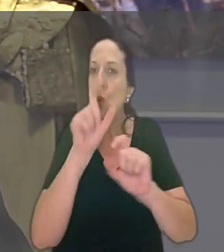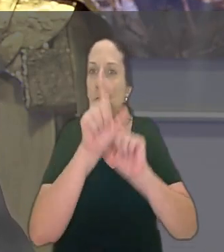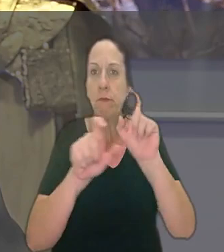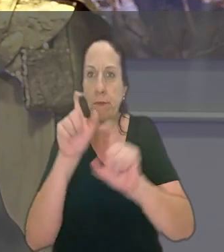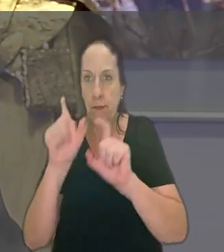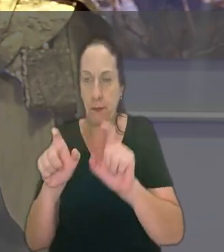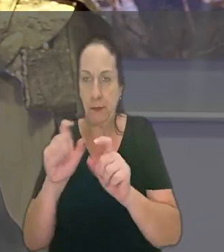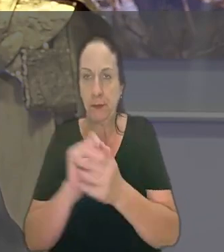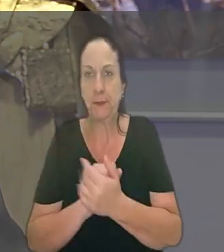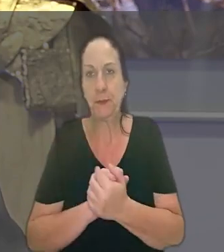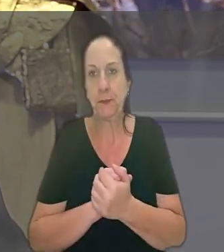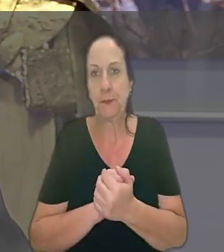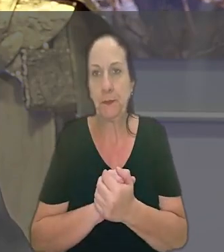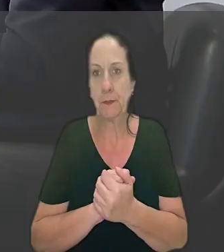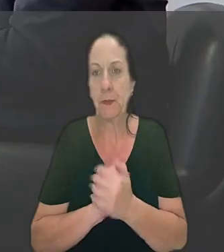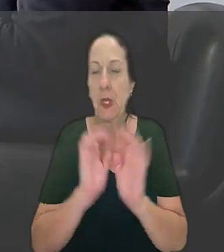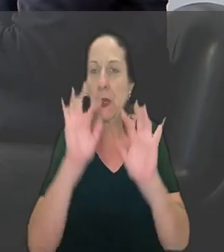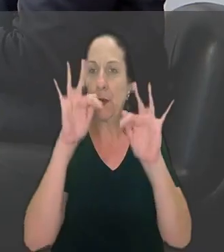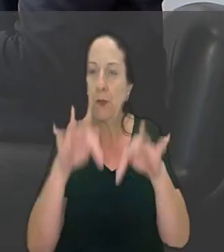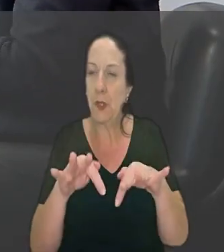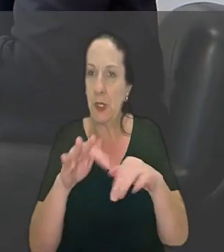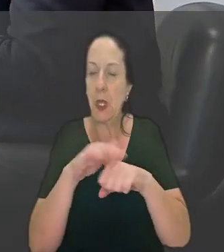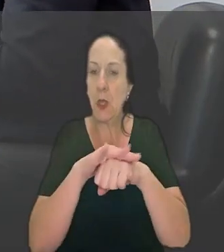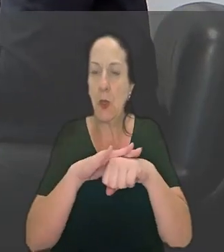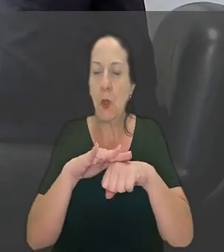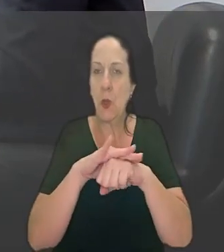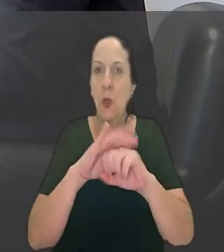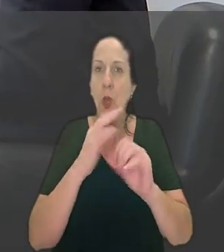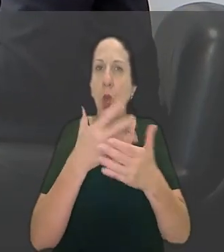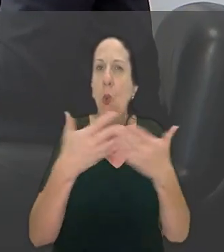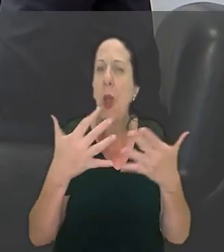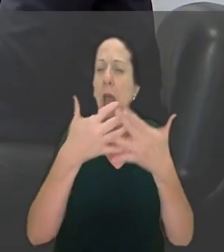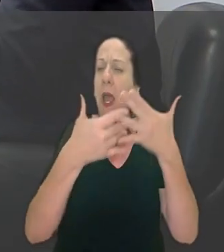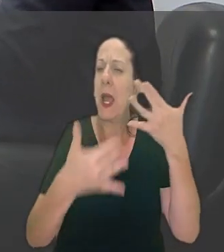esses públicos. Para finalizar nossa conversa,